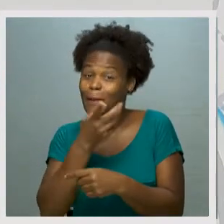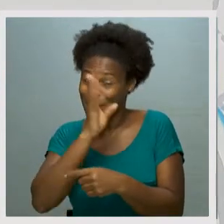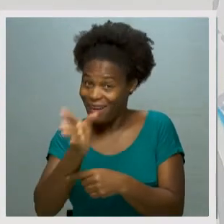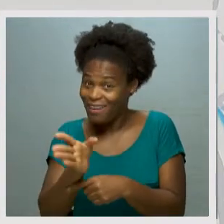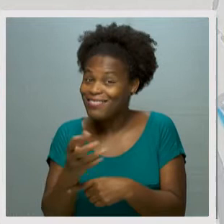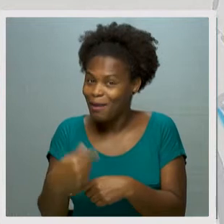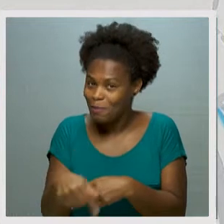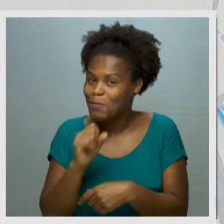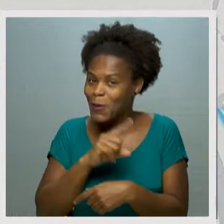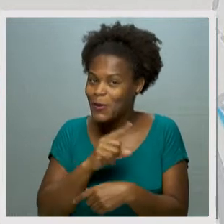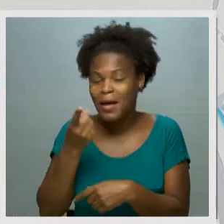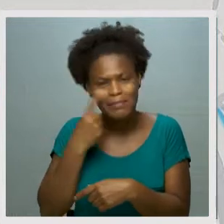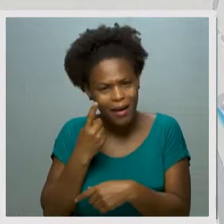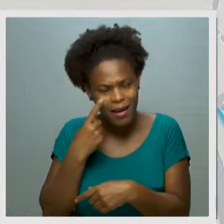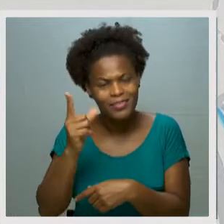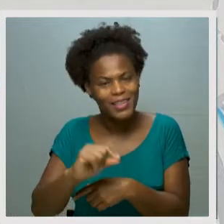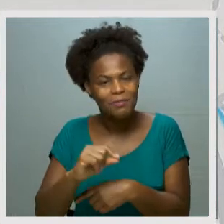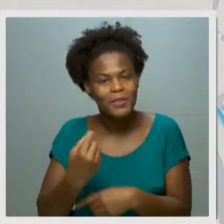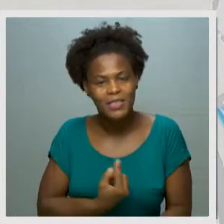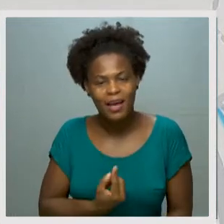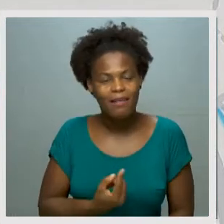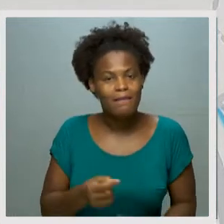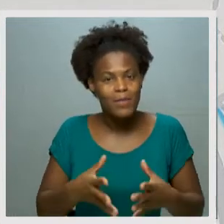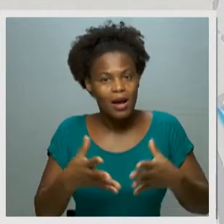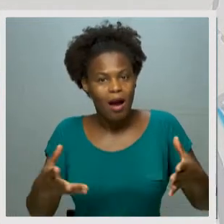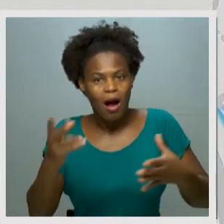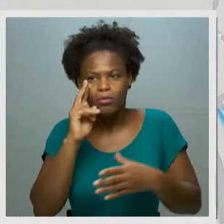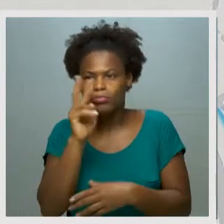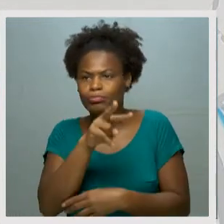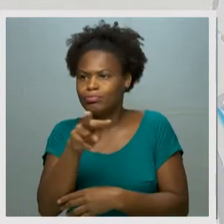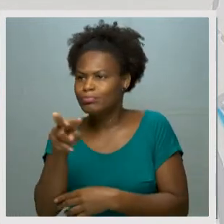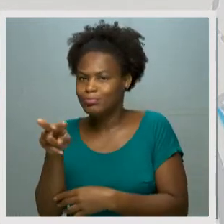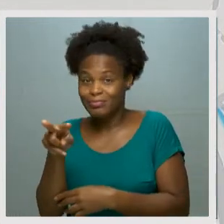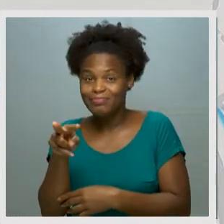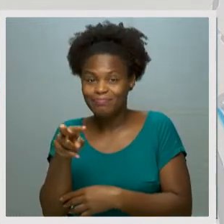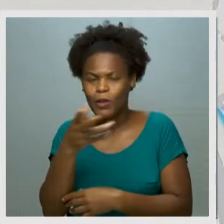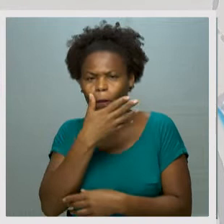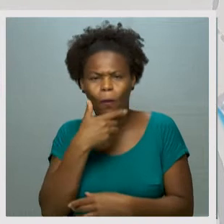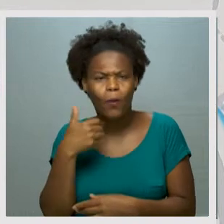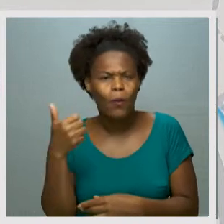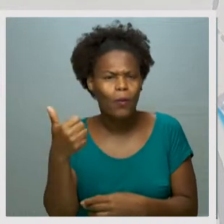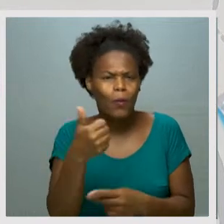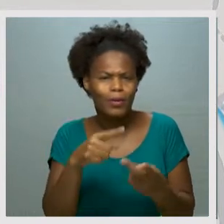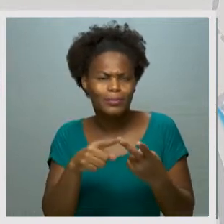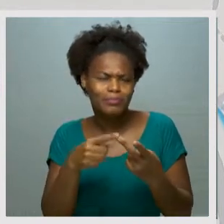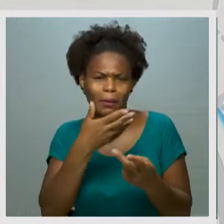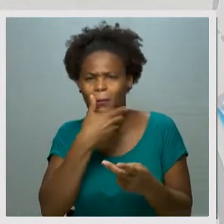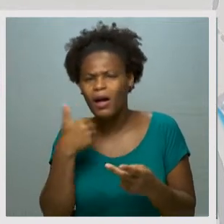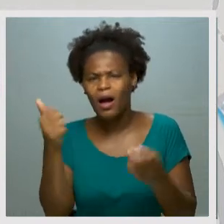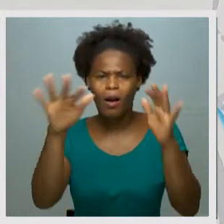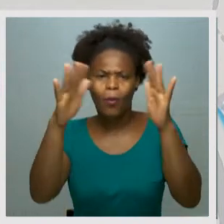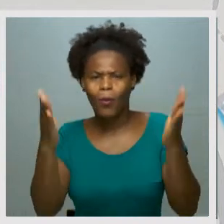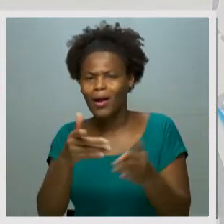isto. Tentarmos também ser maiores observadores da beleza e da